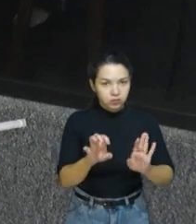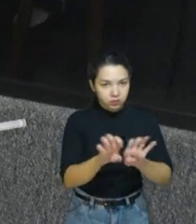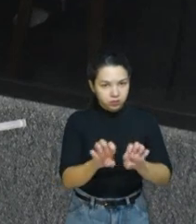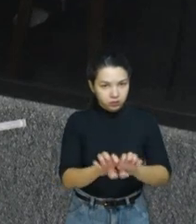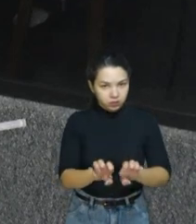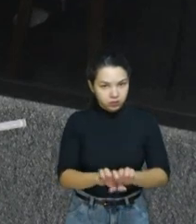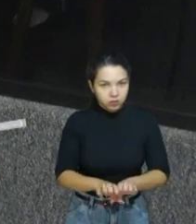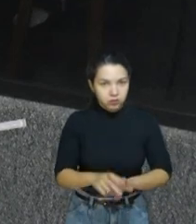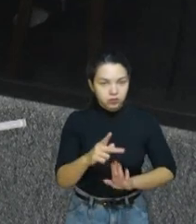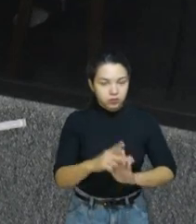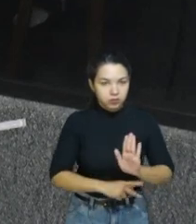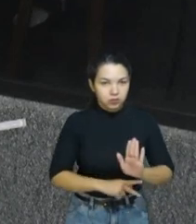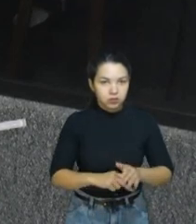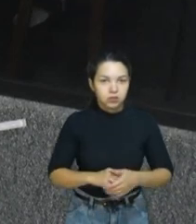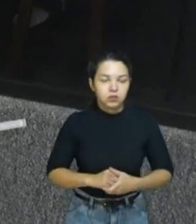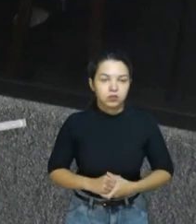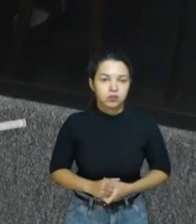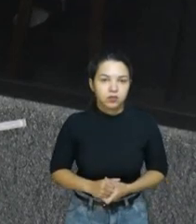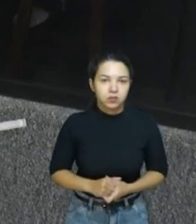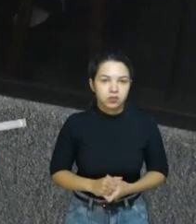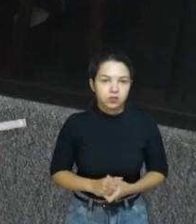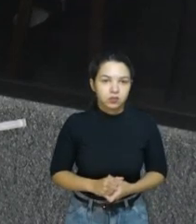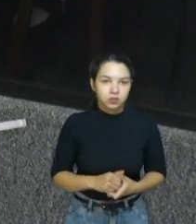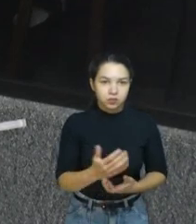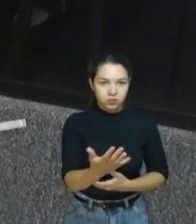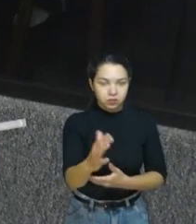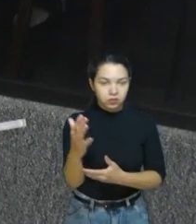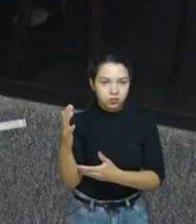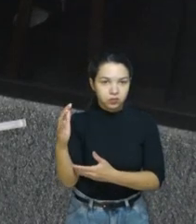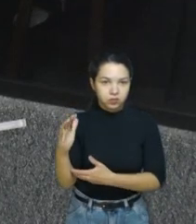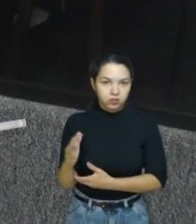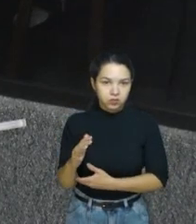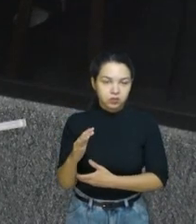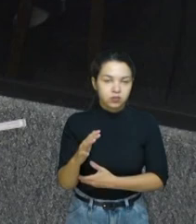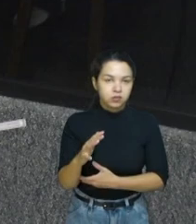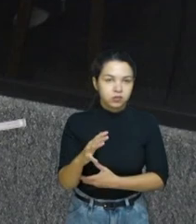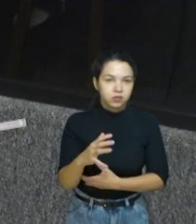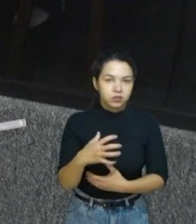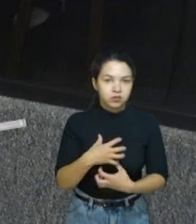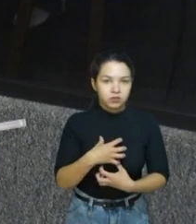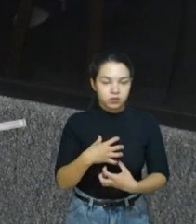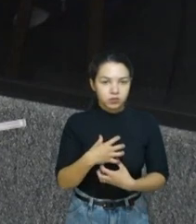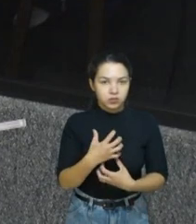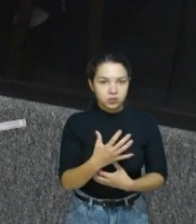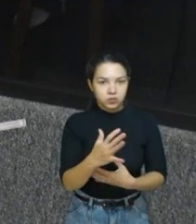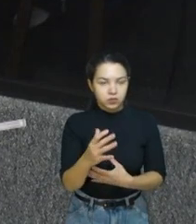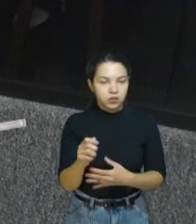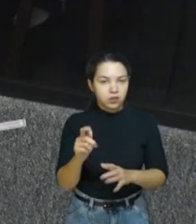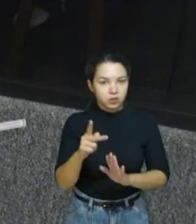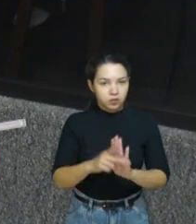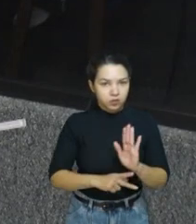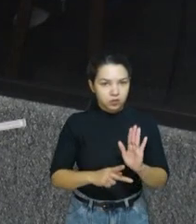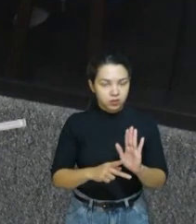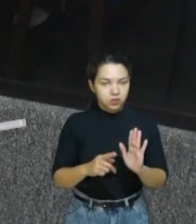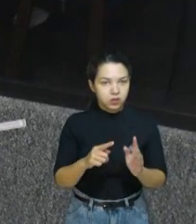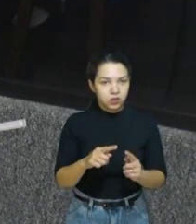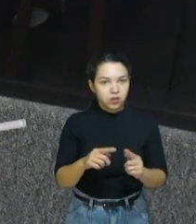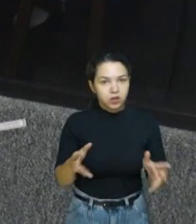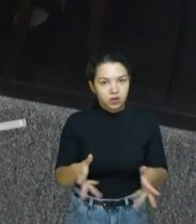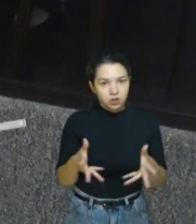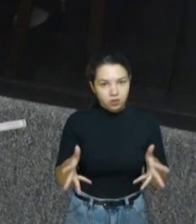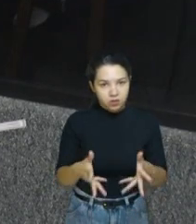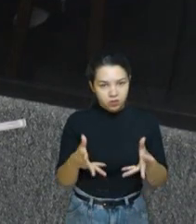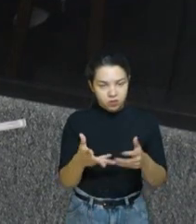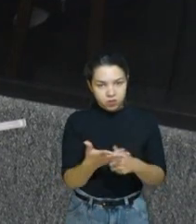os seguintes projetos. O projeto Hortas Sensoriais e Jardins, que é um projeto que prevê instalação de